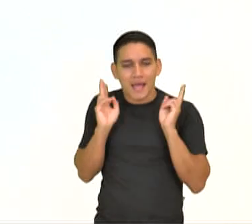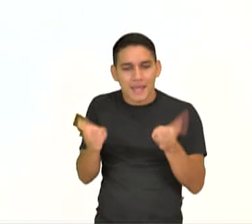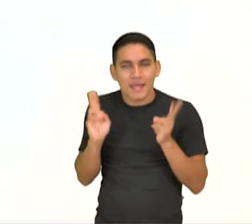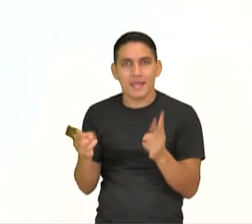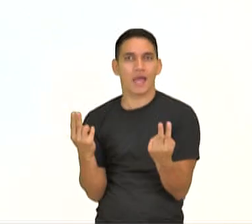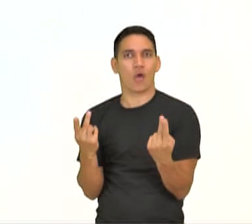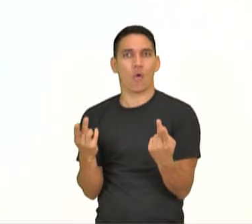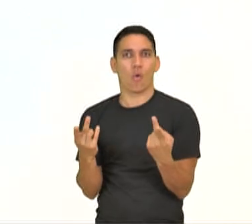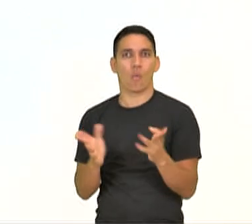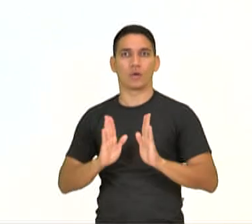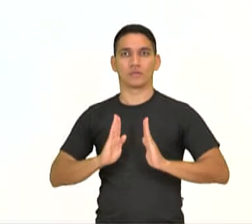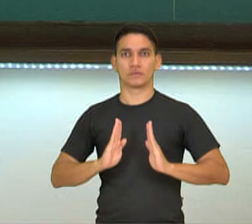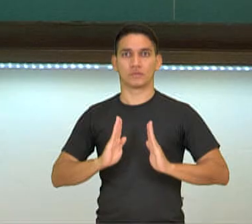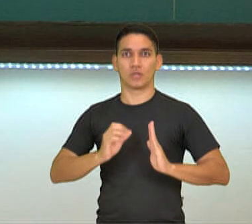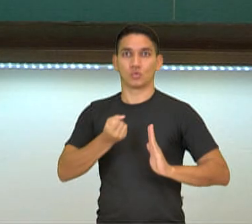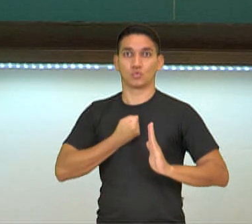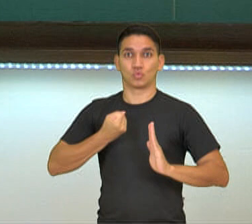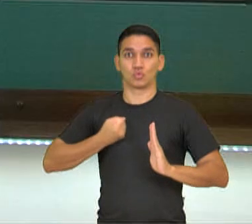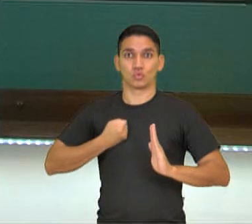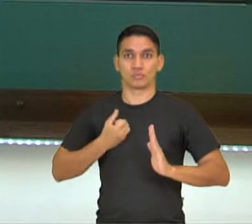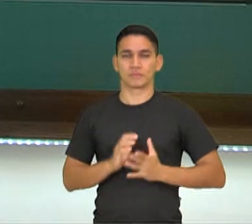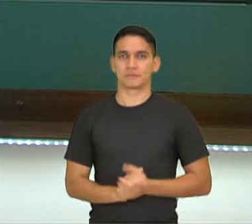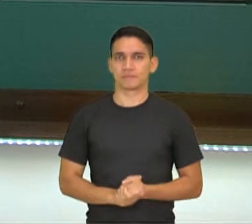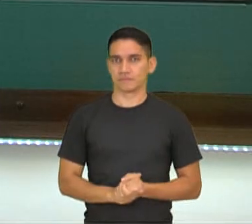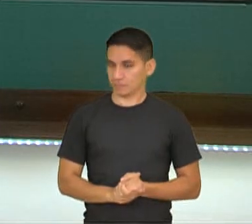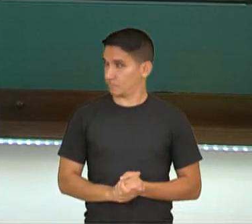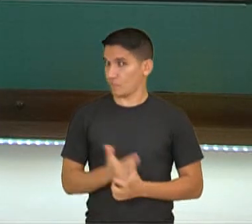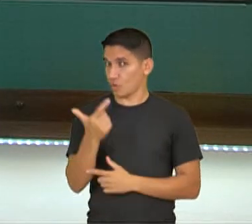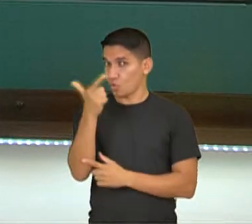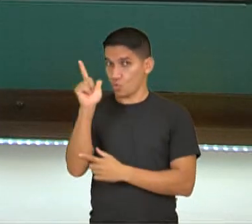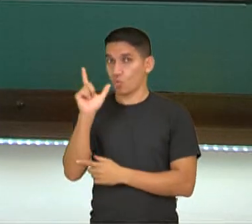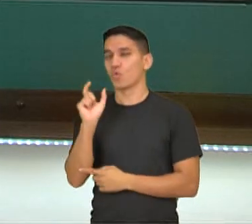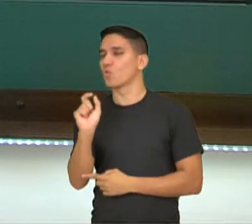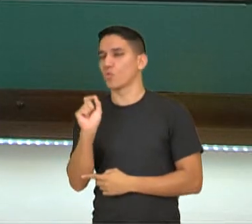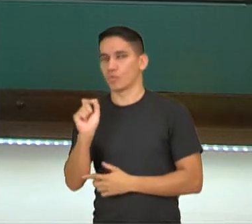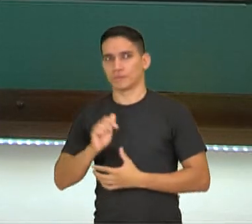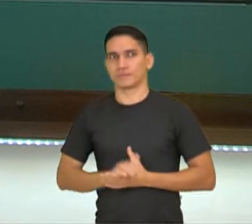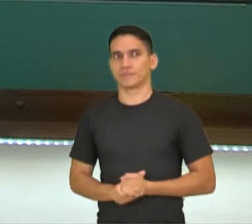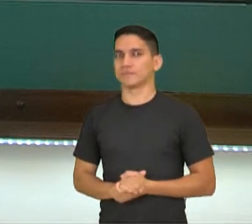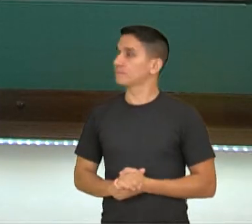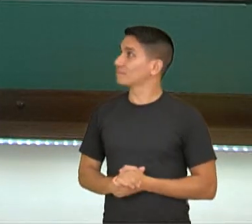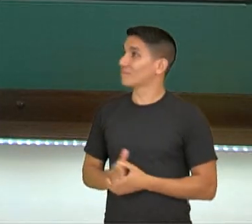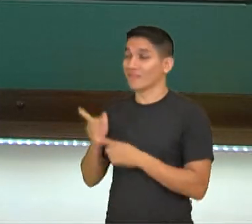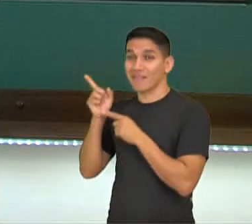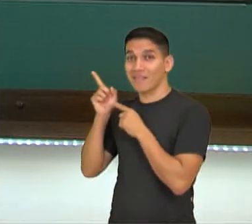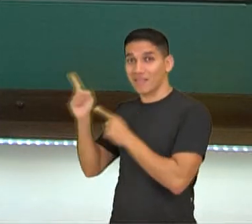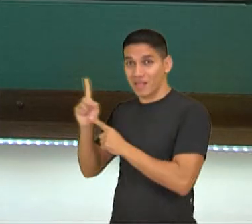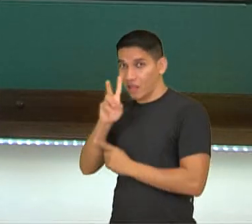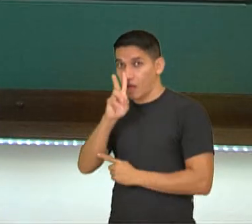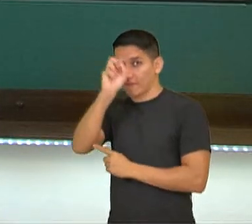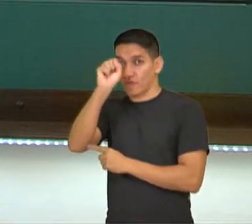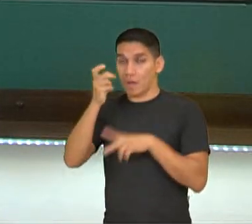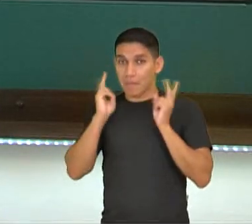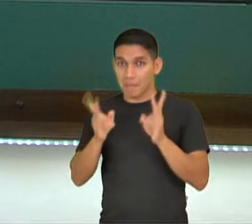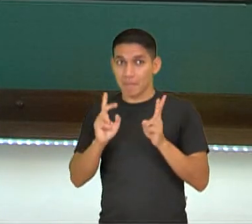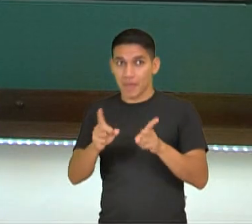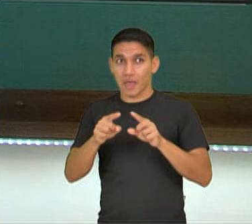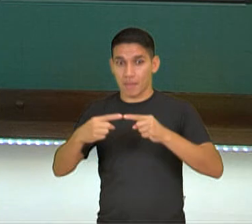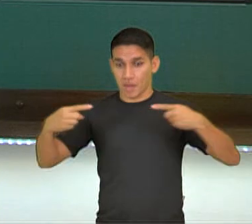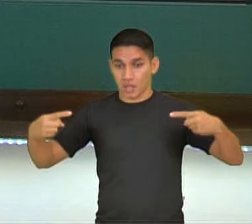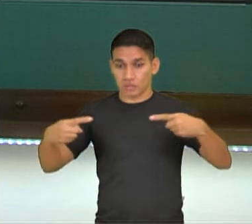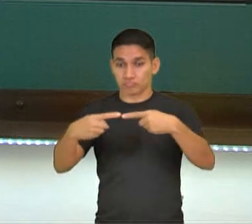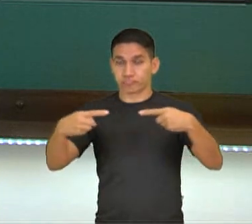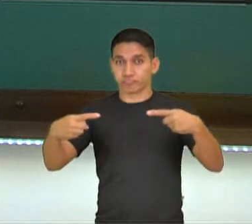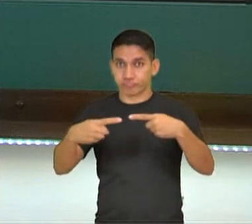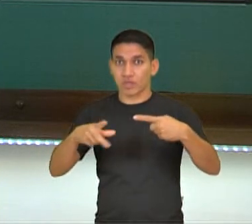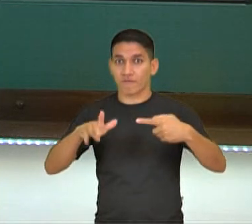iguais em módulo, tá? E outra coisa, estas forças têm a mesma direção, atuam na